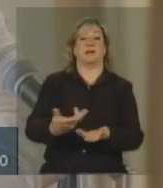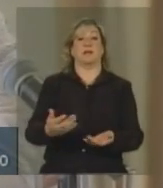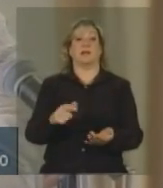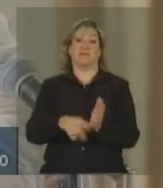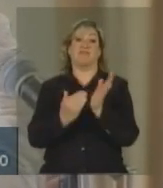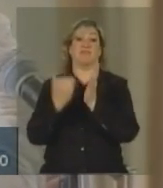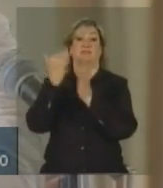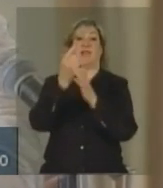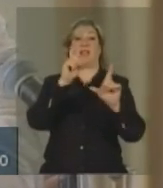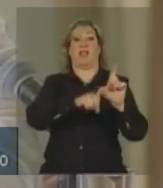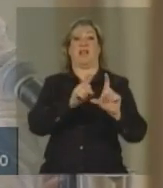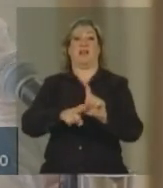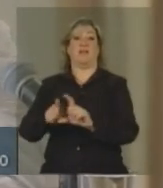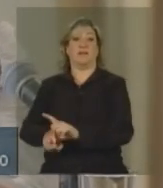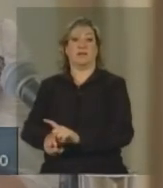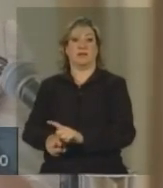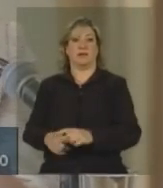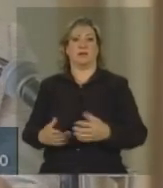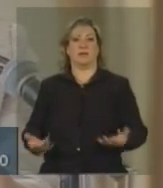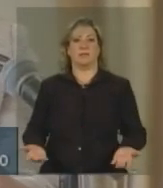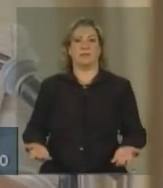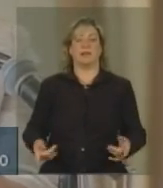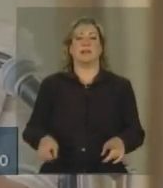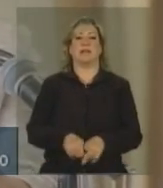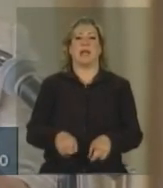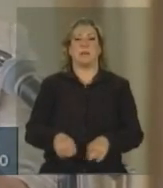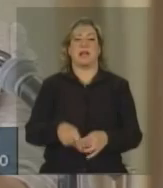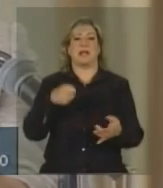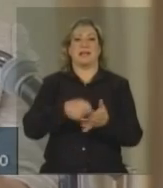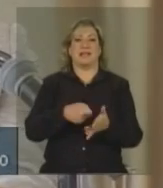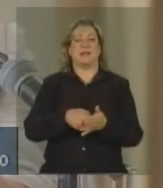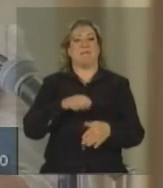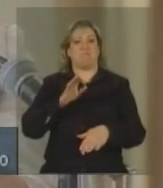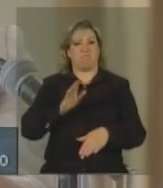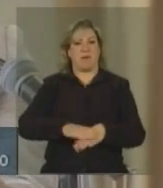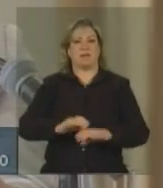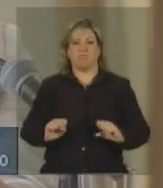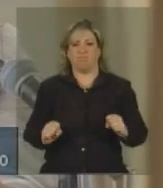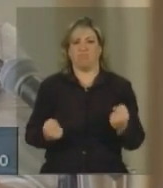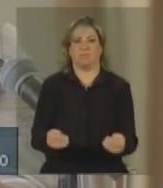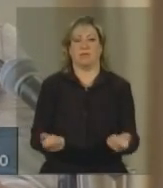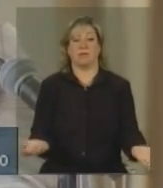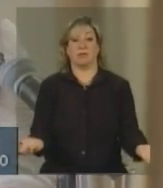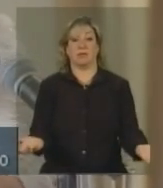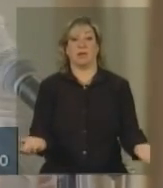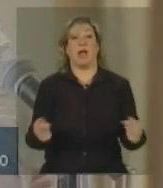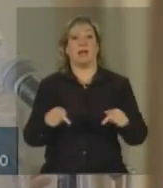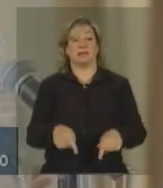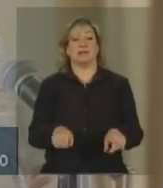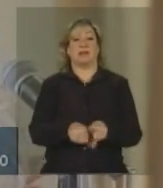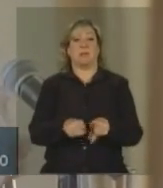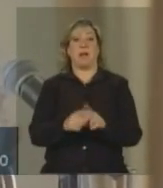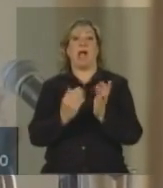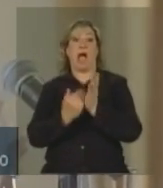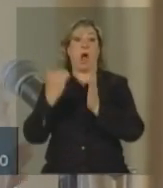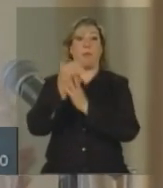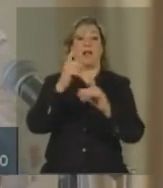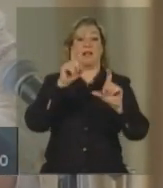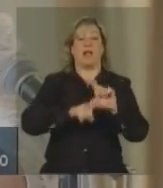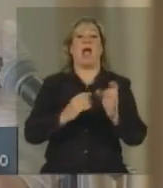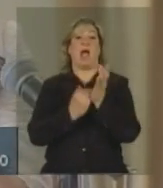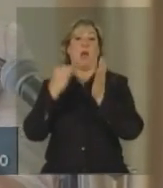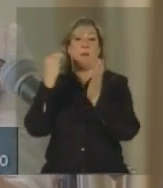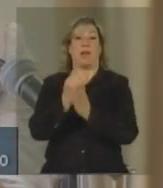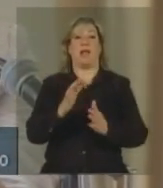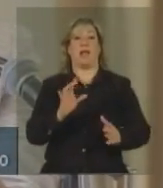Assim sendo, você exige mais restrição. Assim sendo, você aumenta a dívida, aumenta o déficit,